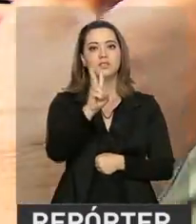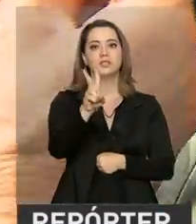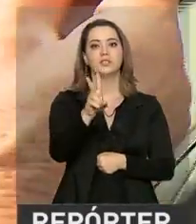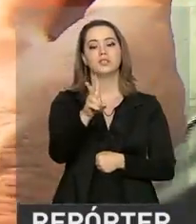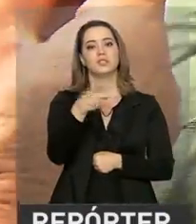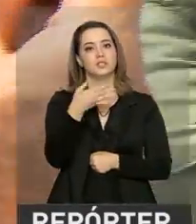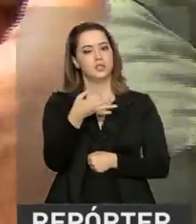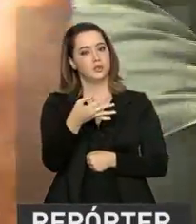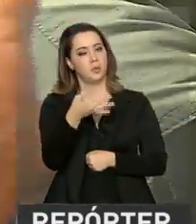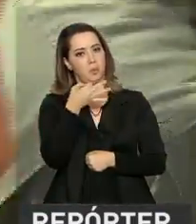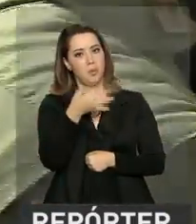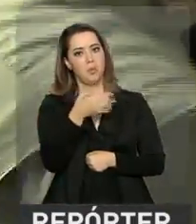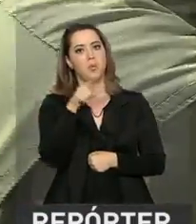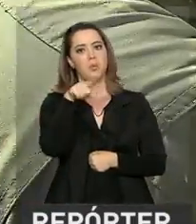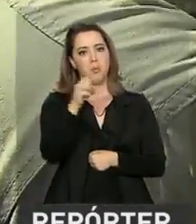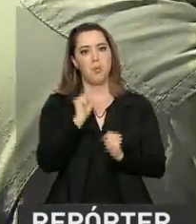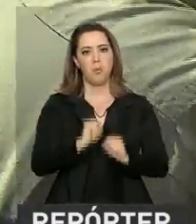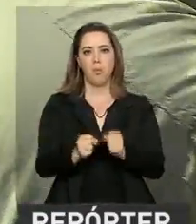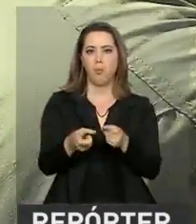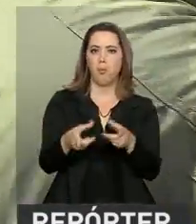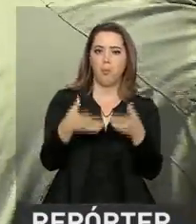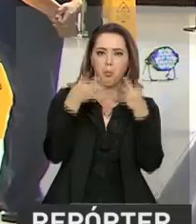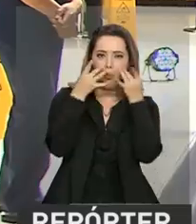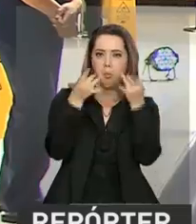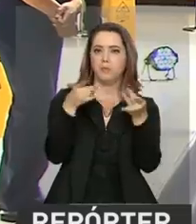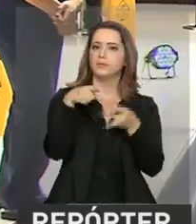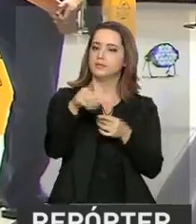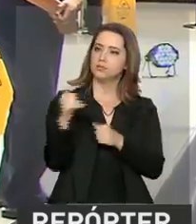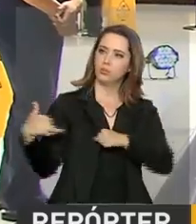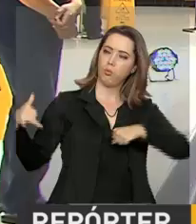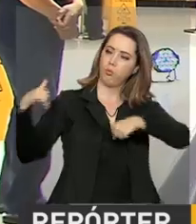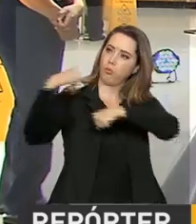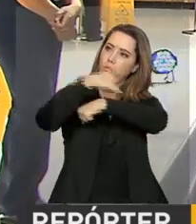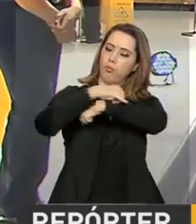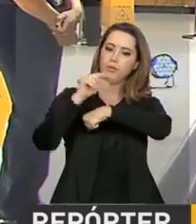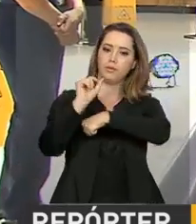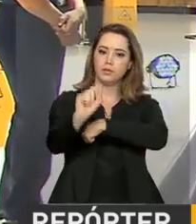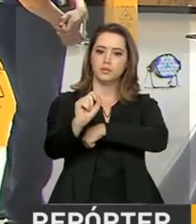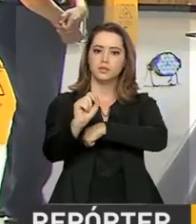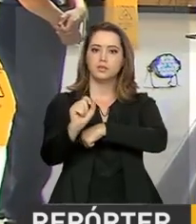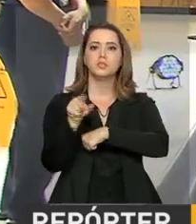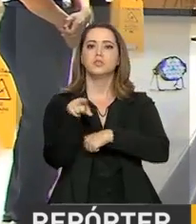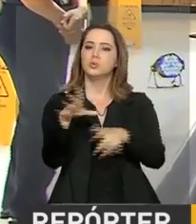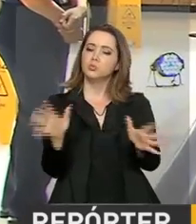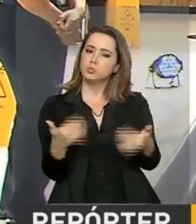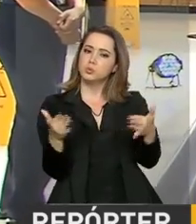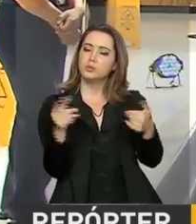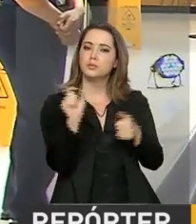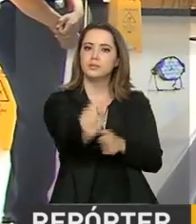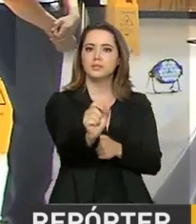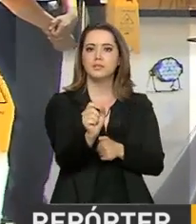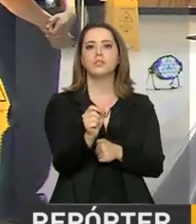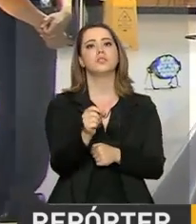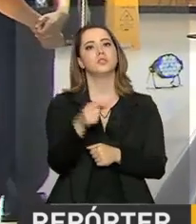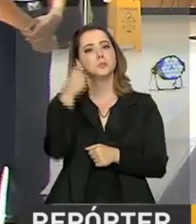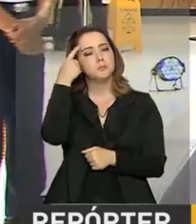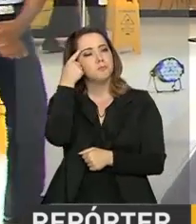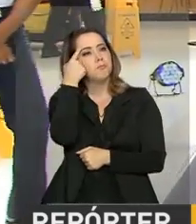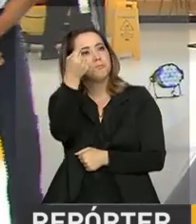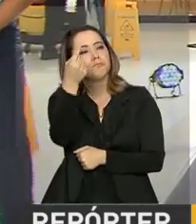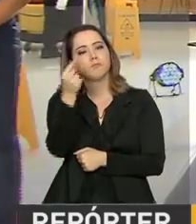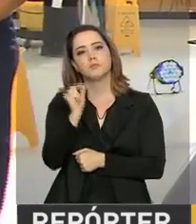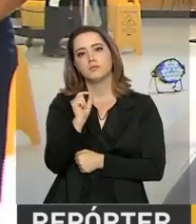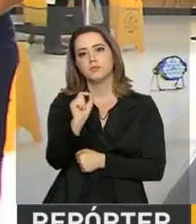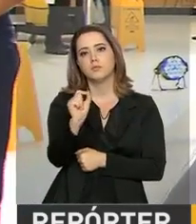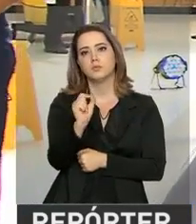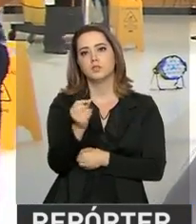pode despertar o interesse da criança pela aviação. Quem sabe desperta isso? Isso realmente dá uma ideia